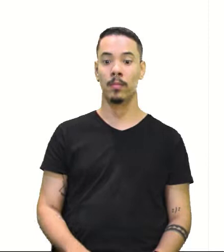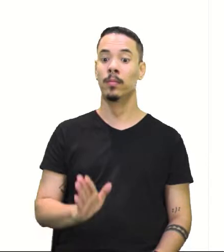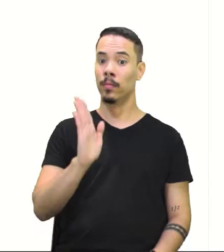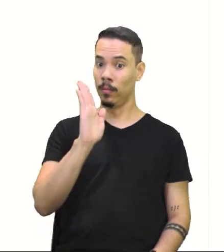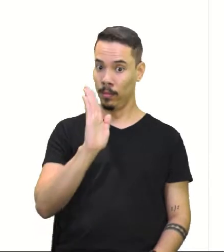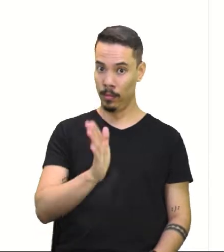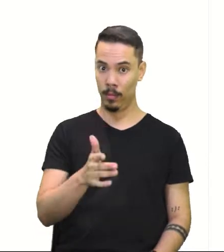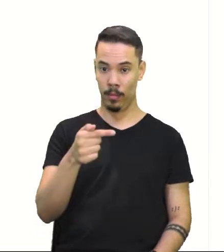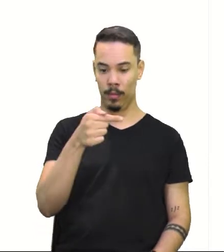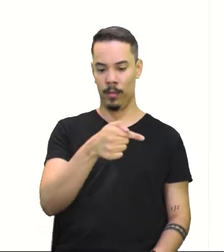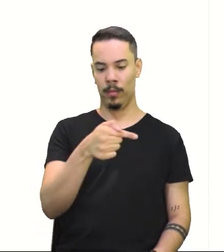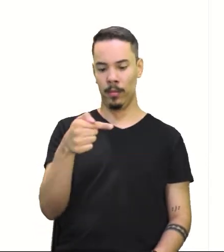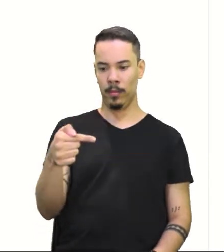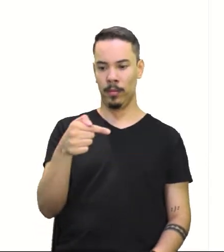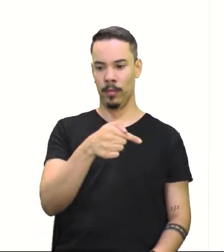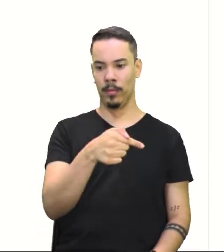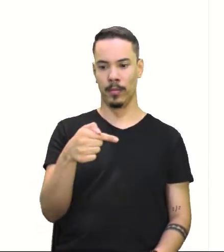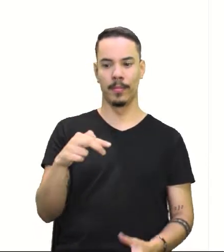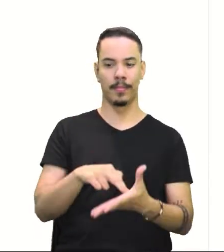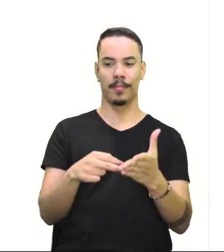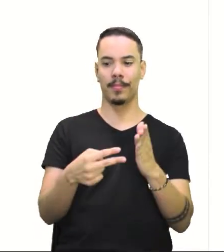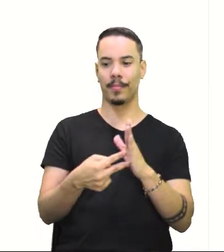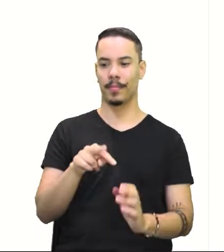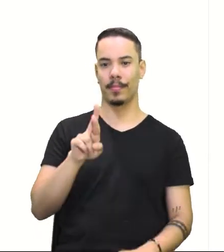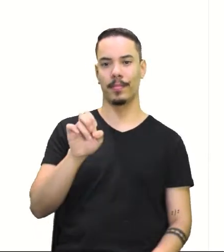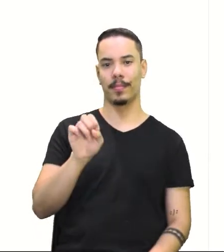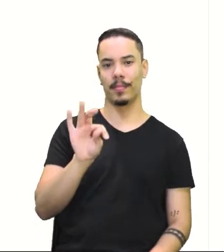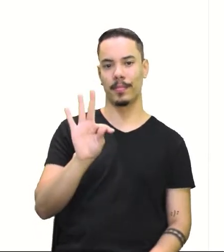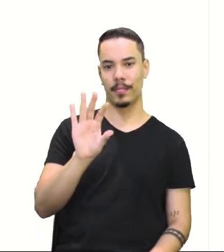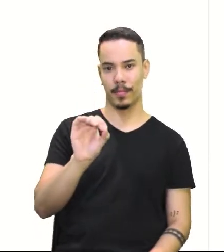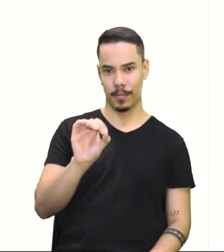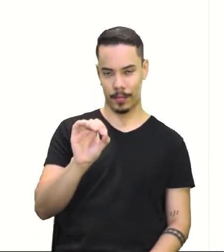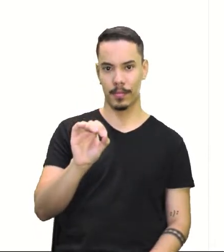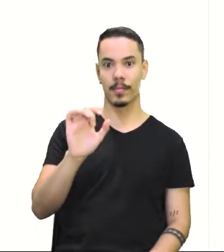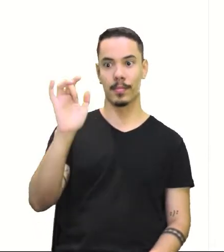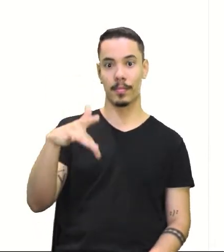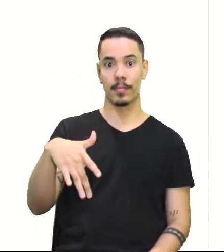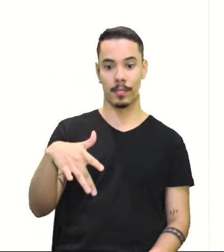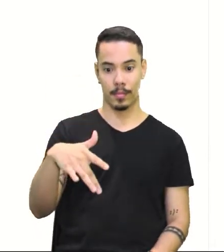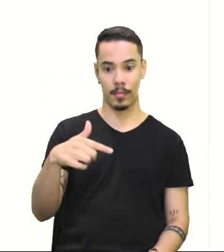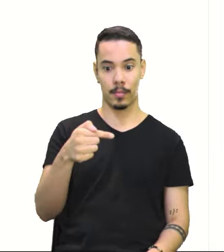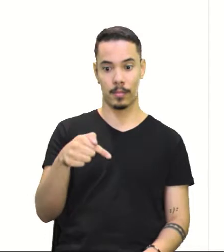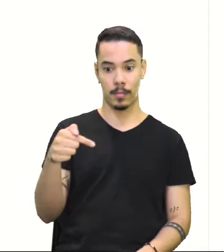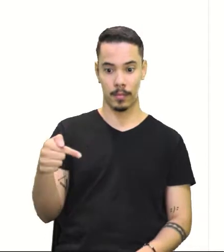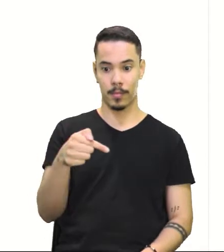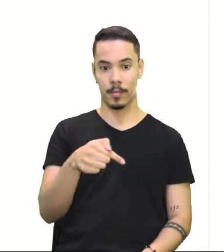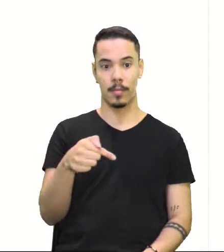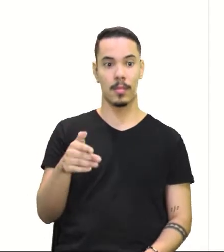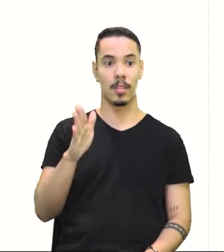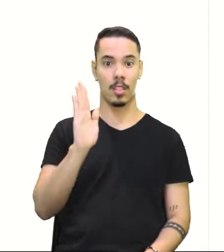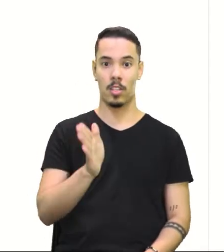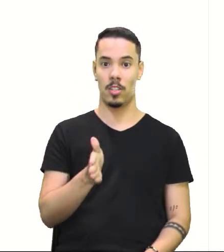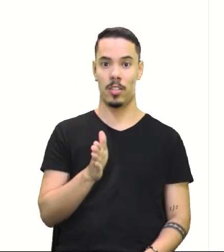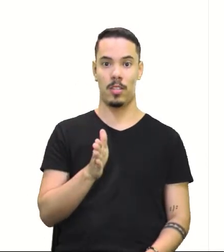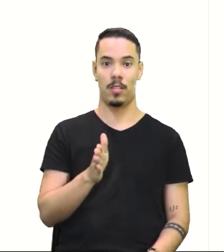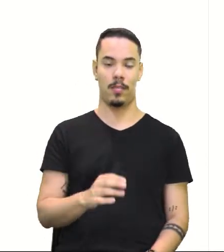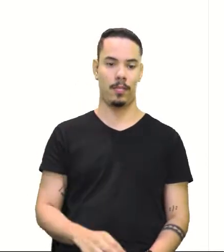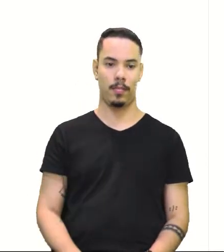lá, separa o último elemento que ficou ali, no nosso caso aqui o 77, já é o resto